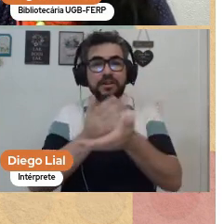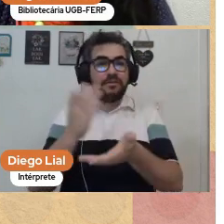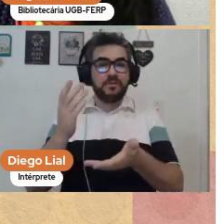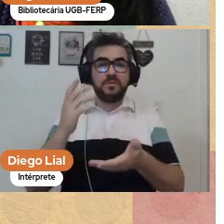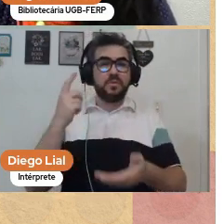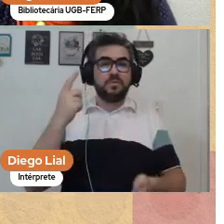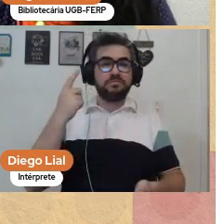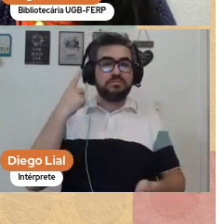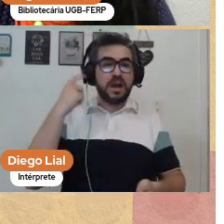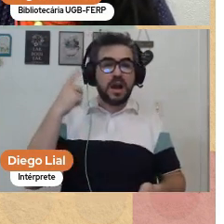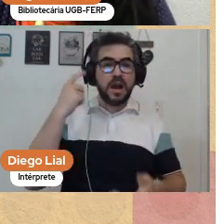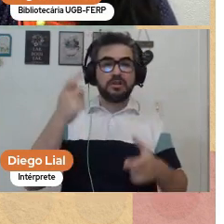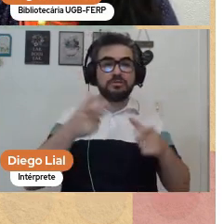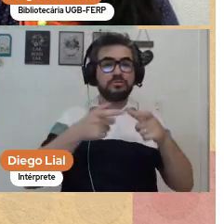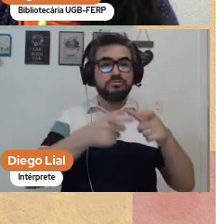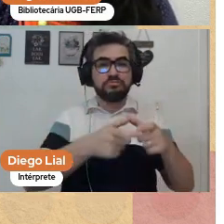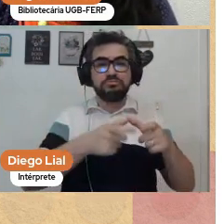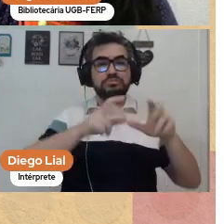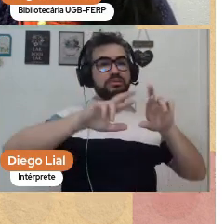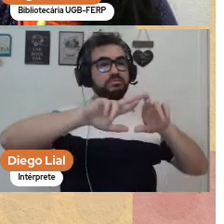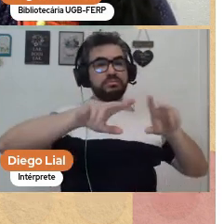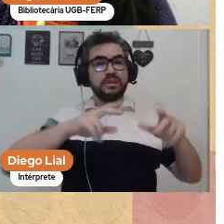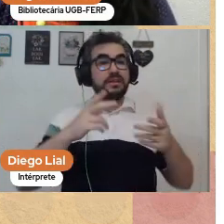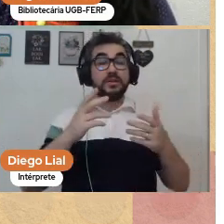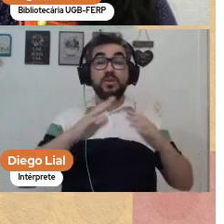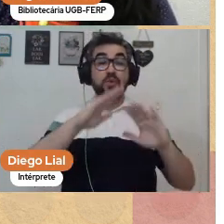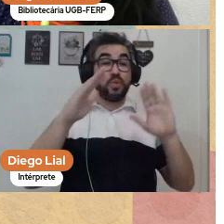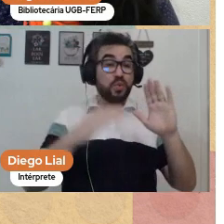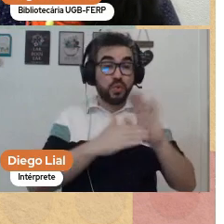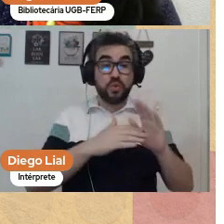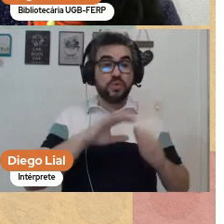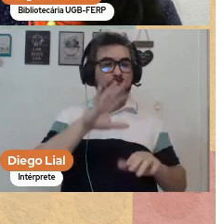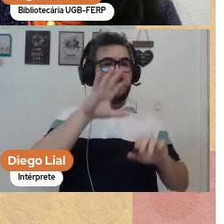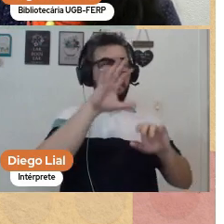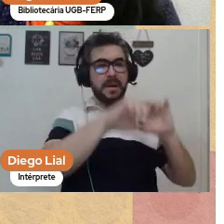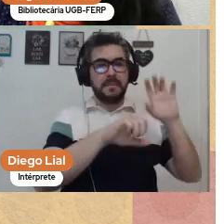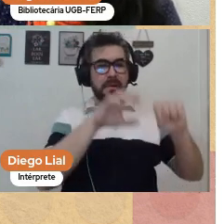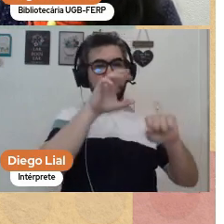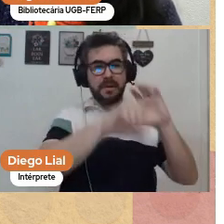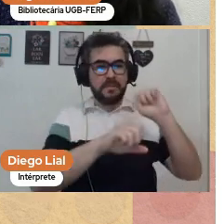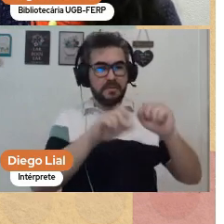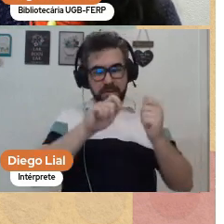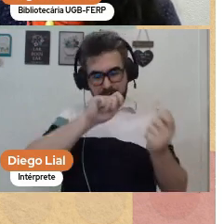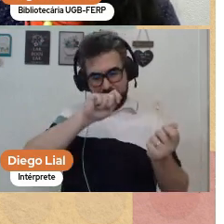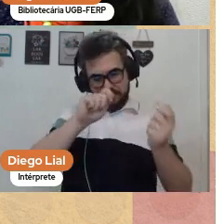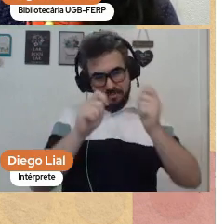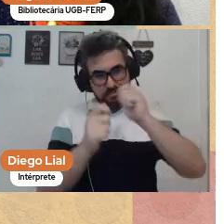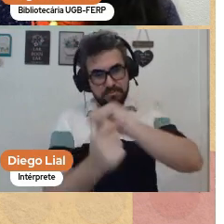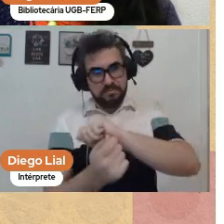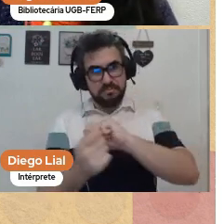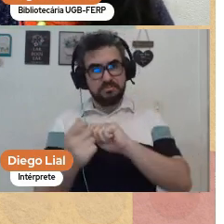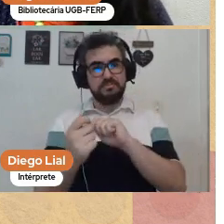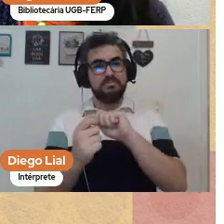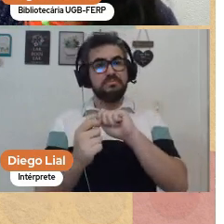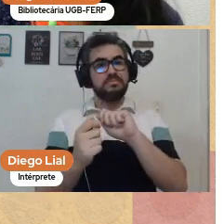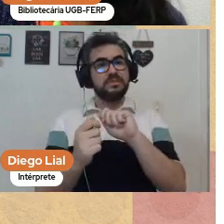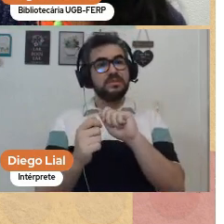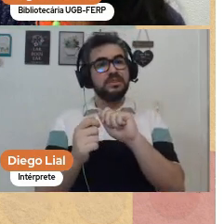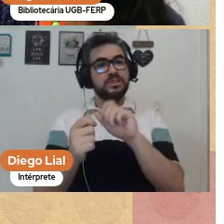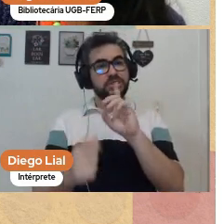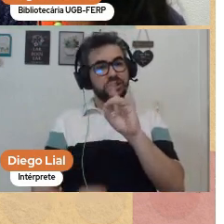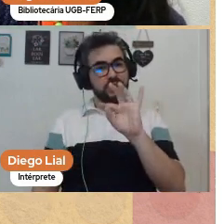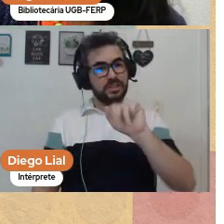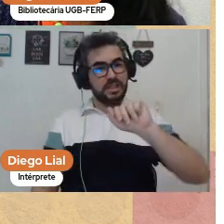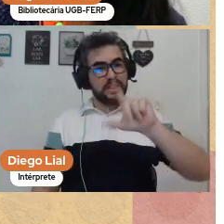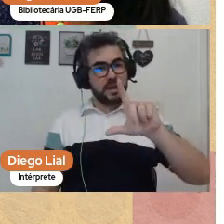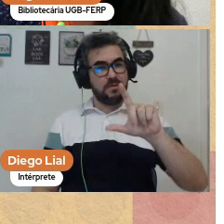parte, né? Como é dito, é um processo, e esse processo é com fases, com critérios,